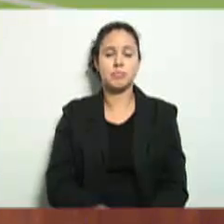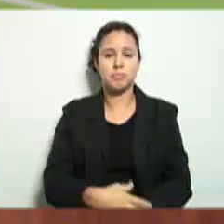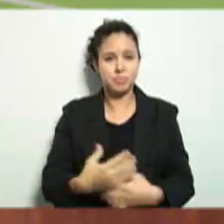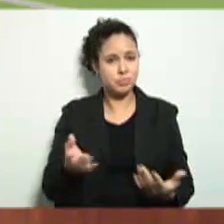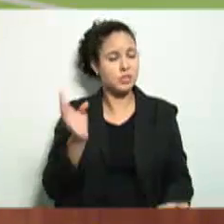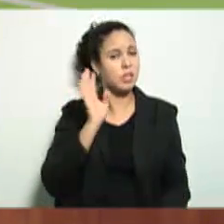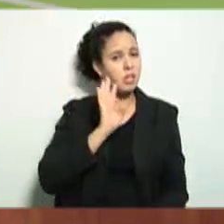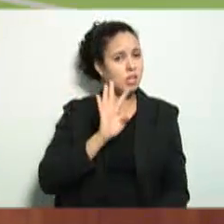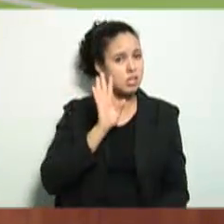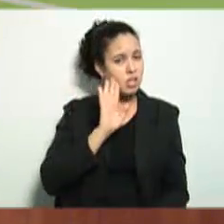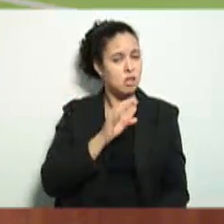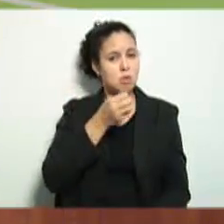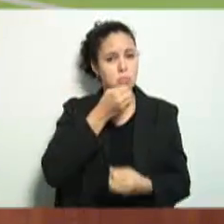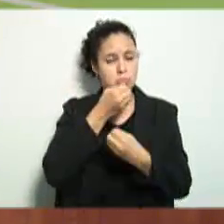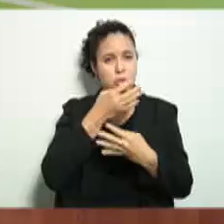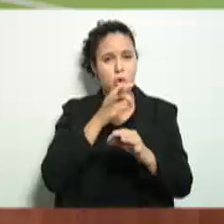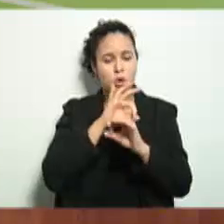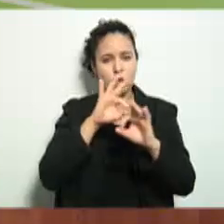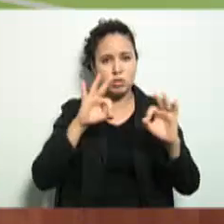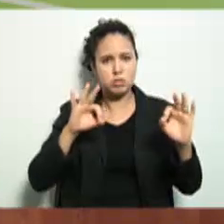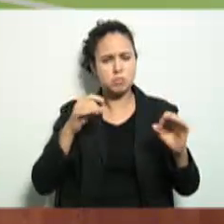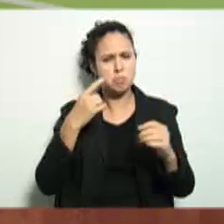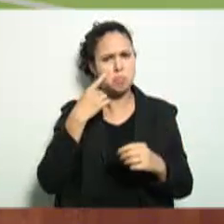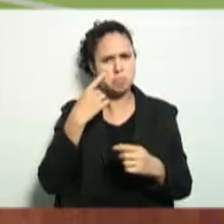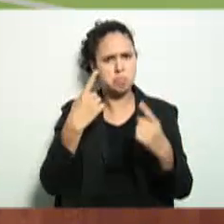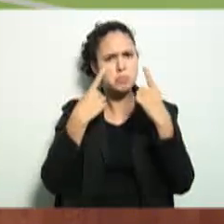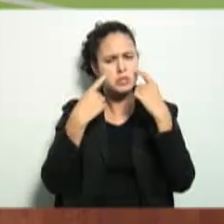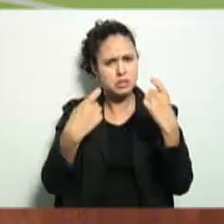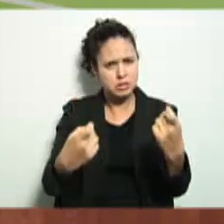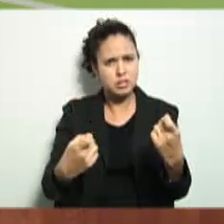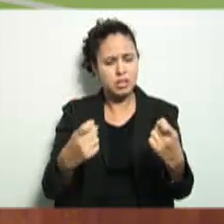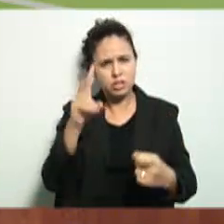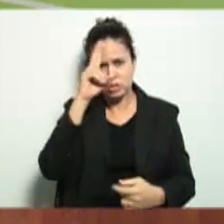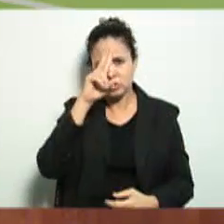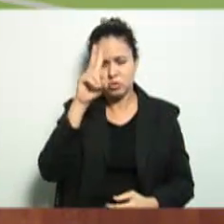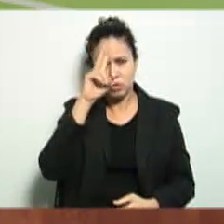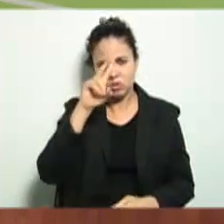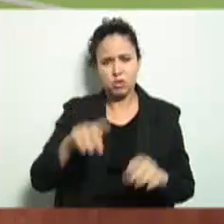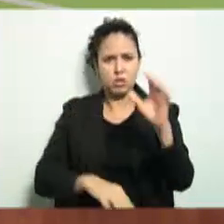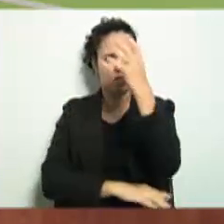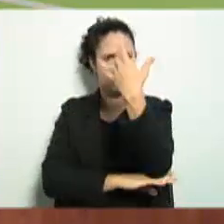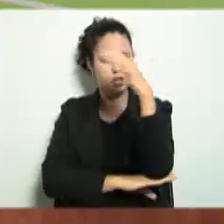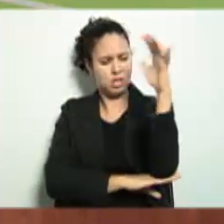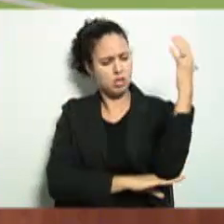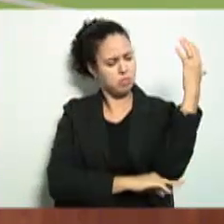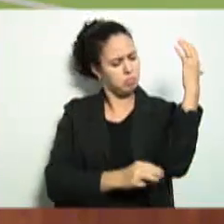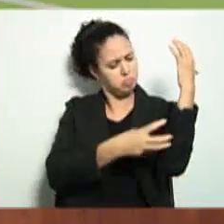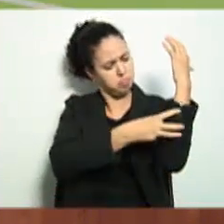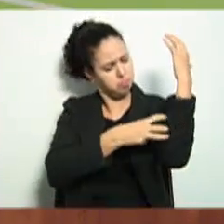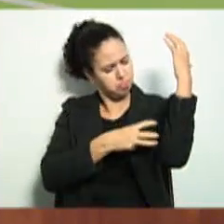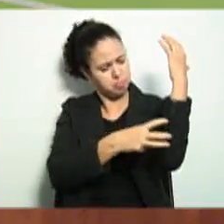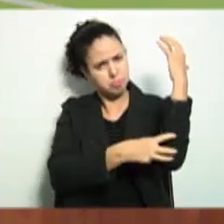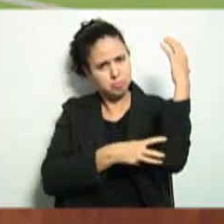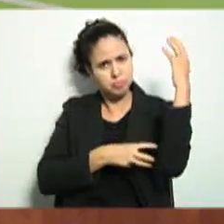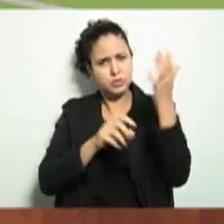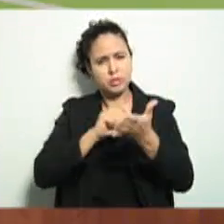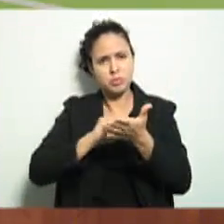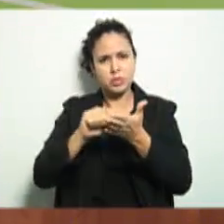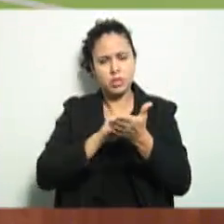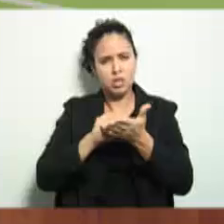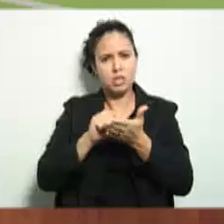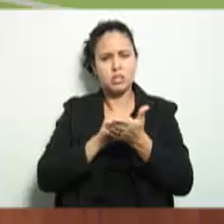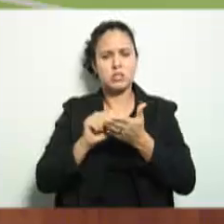Legal, muito bem. Vocês viram que interessante essa história da extração da borracha? Eu gostaria